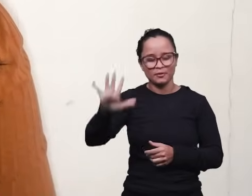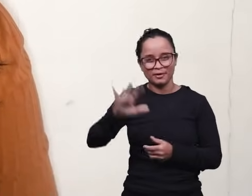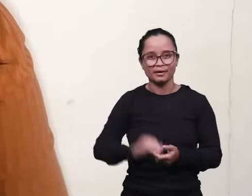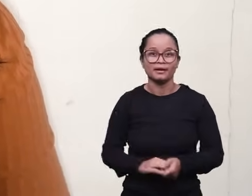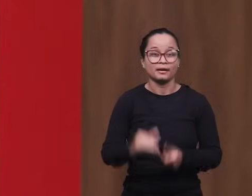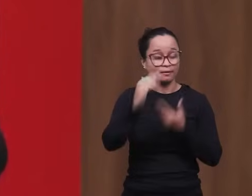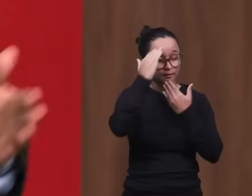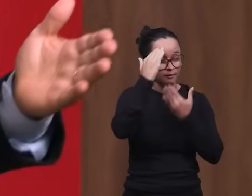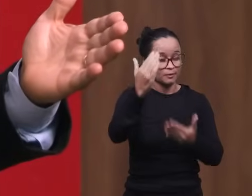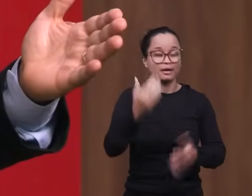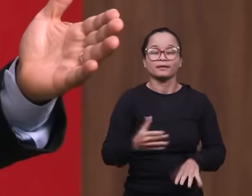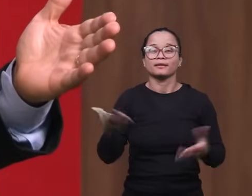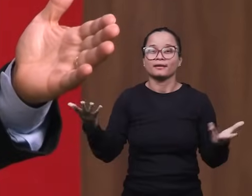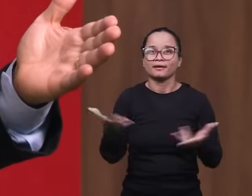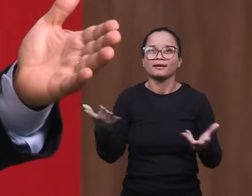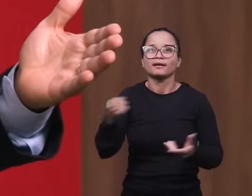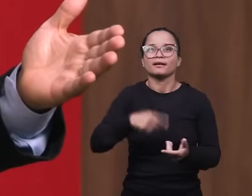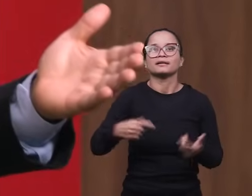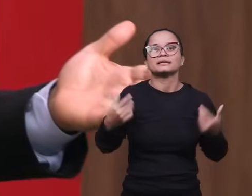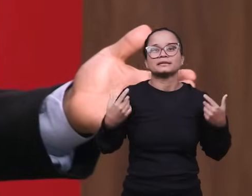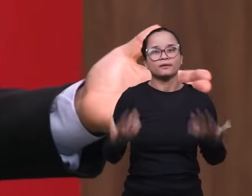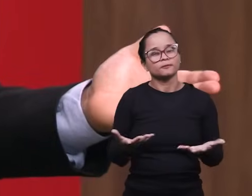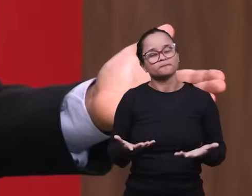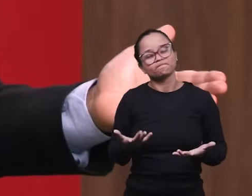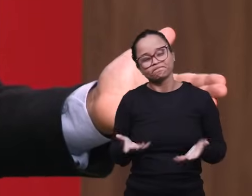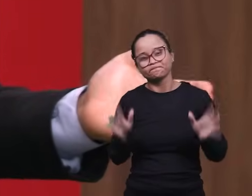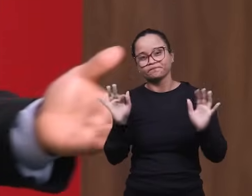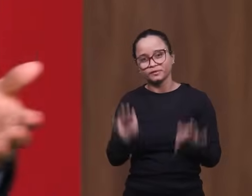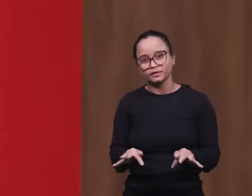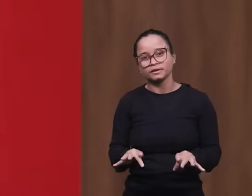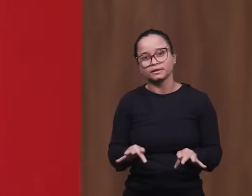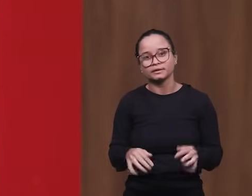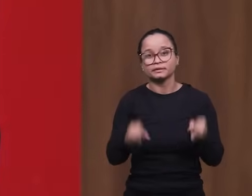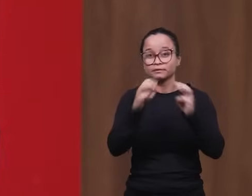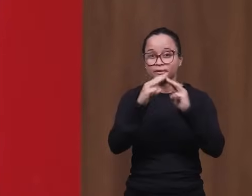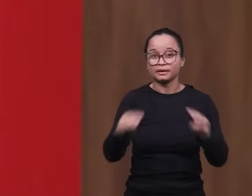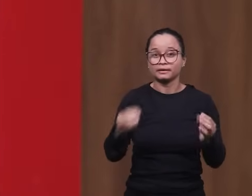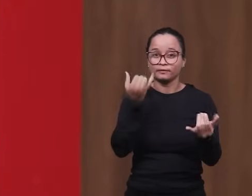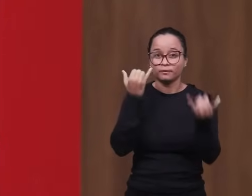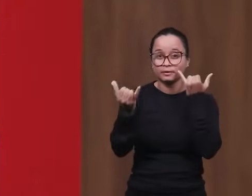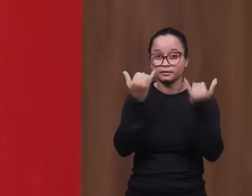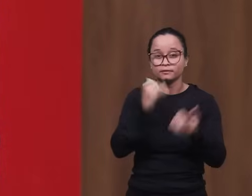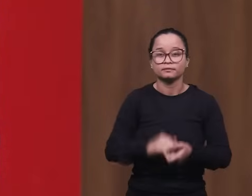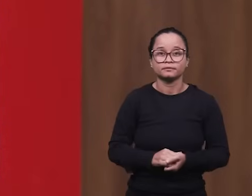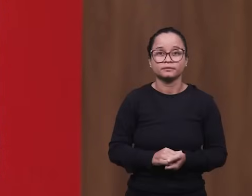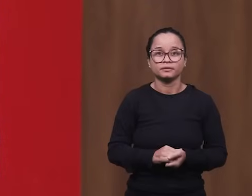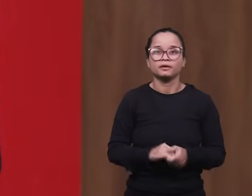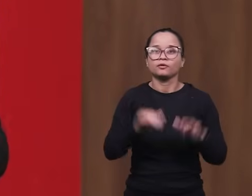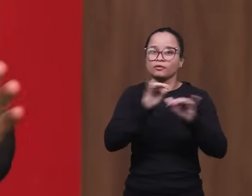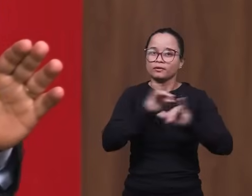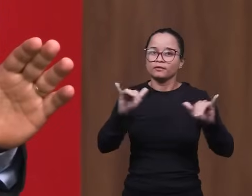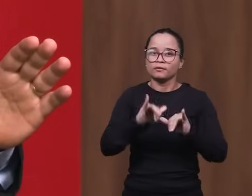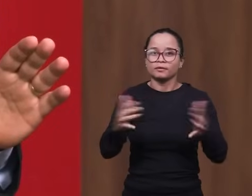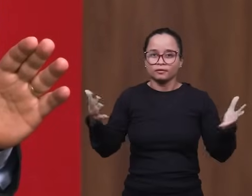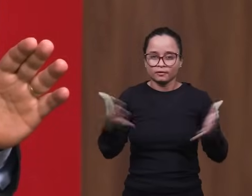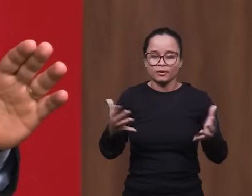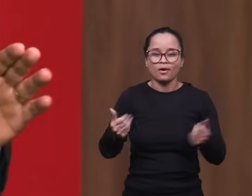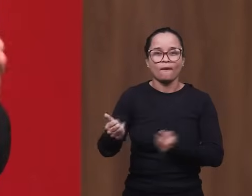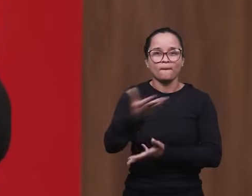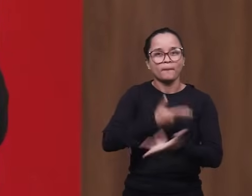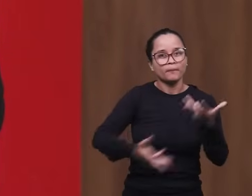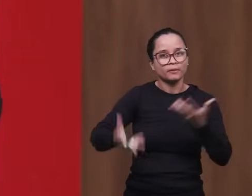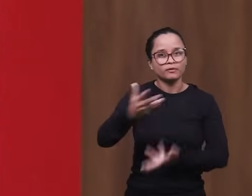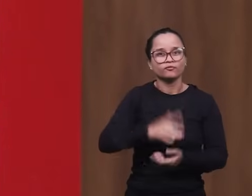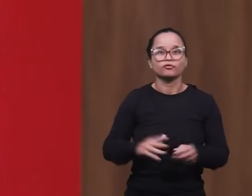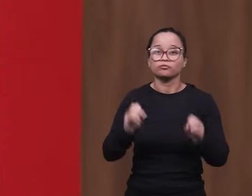eventos da Europa! Muito obrigado pelas informações! Pois é, estamos chegando aqui ao final de mais uma edição do Manai News. São as notícias de hoje.